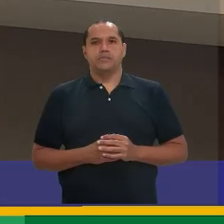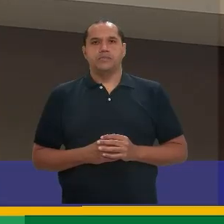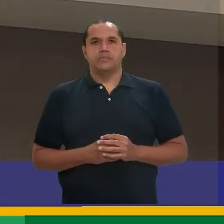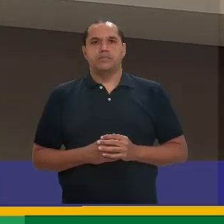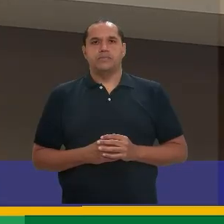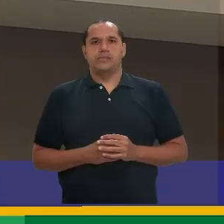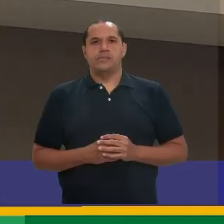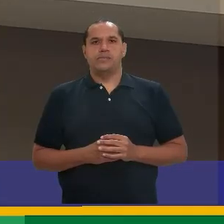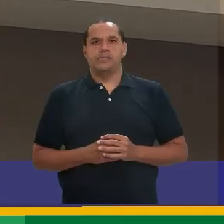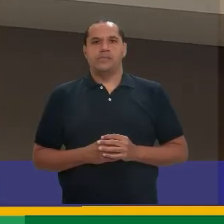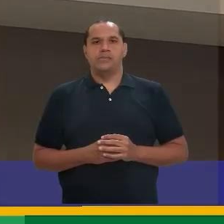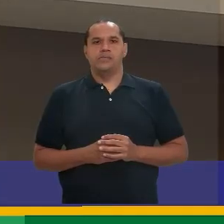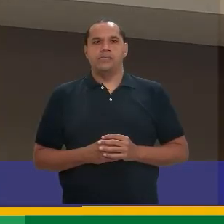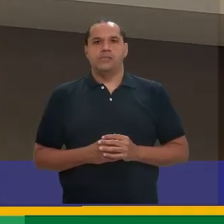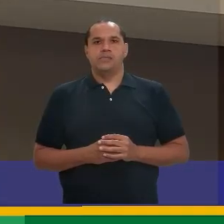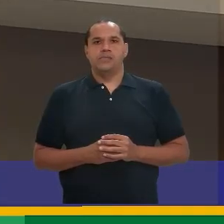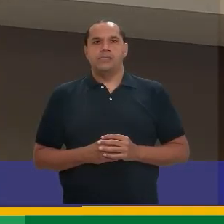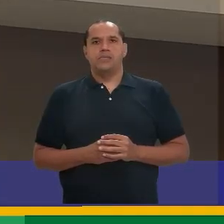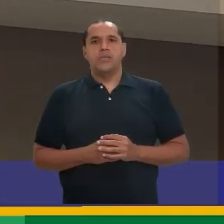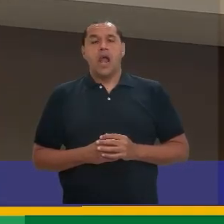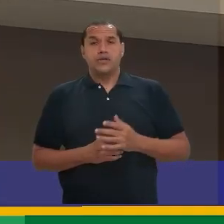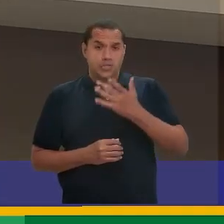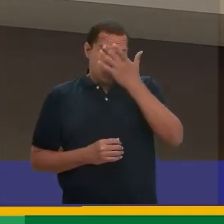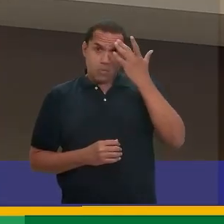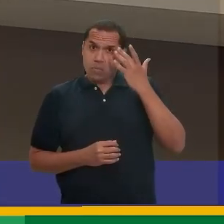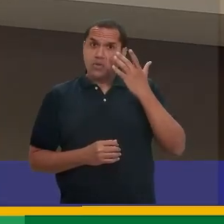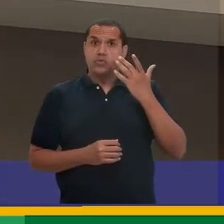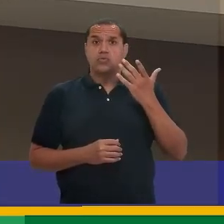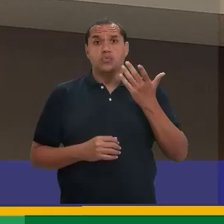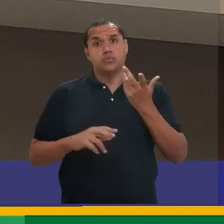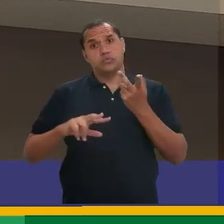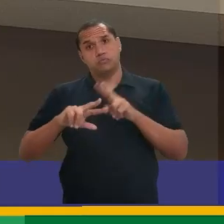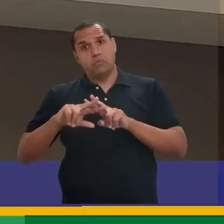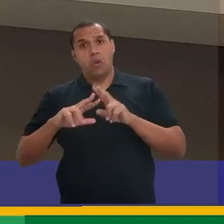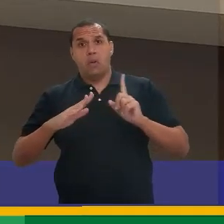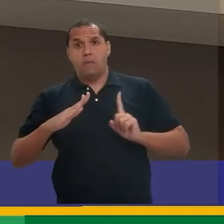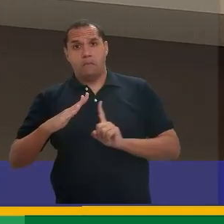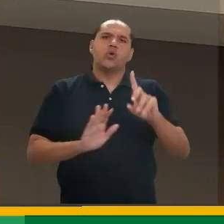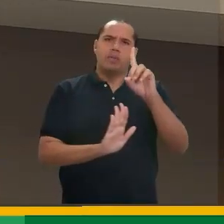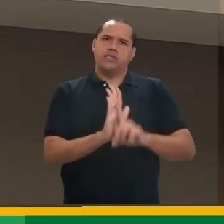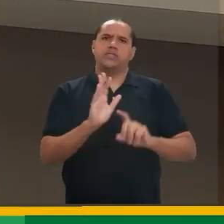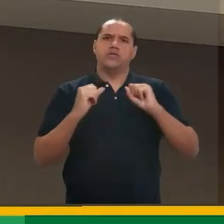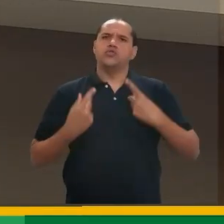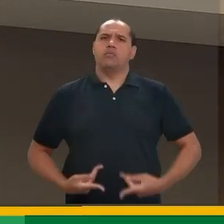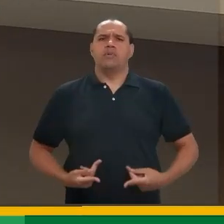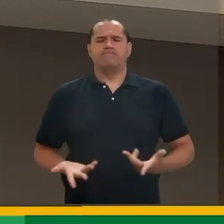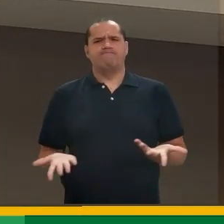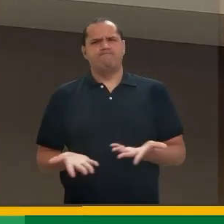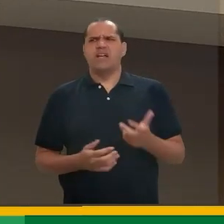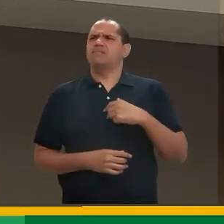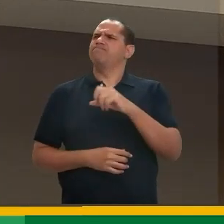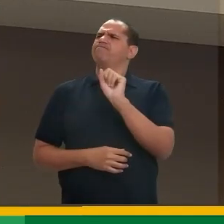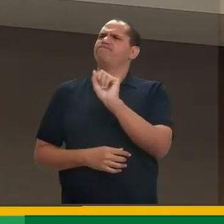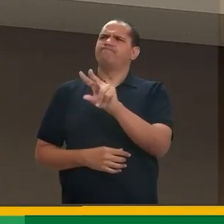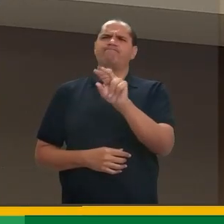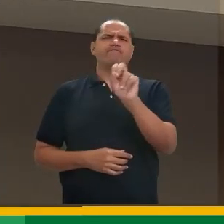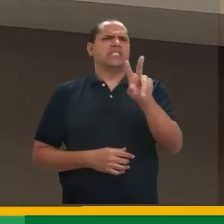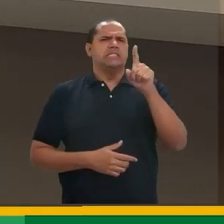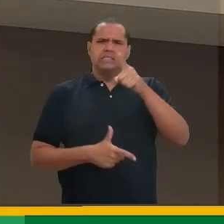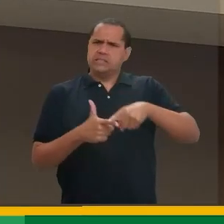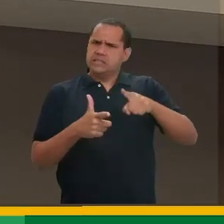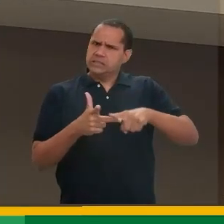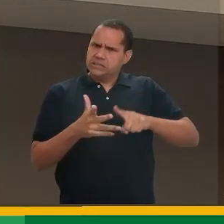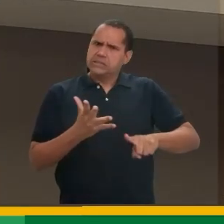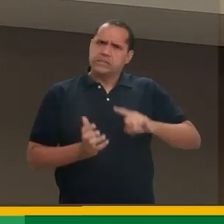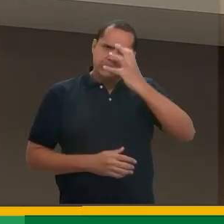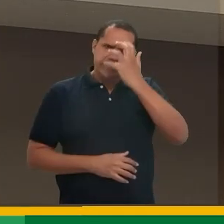de de supressão de liberdade estão presos no Estado de Goiás é um caso grave Sério que as pessoas